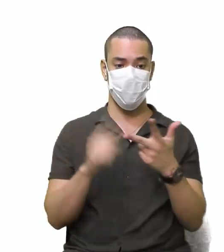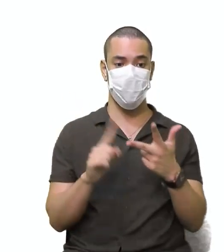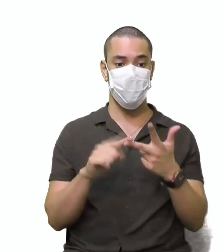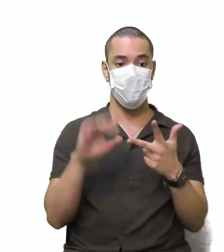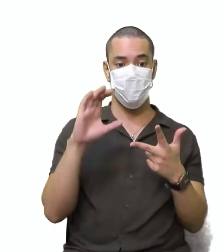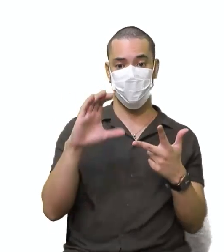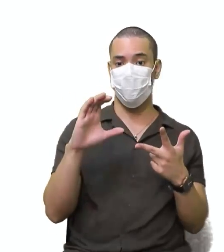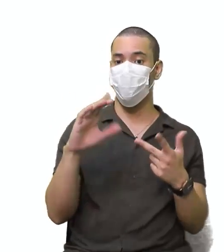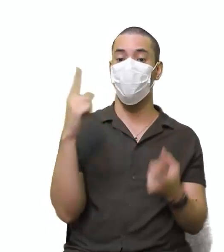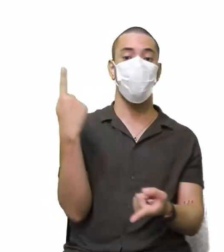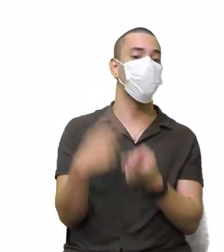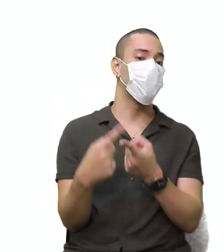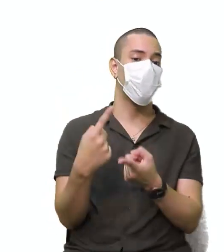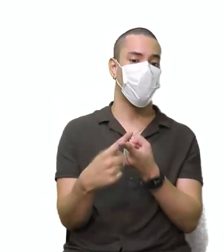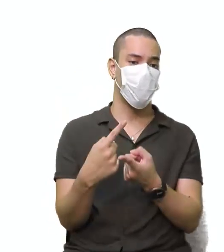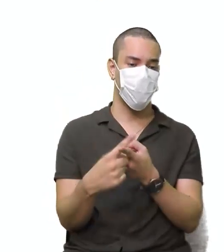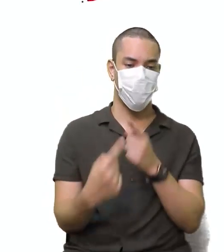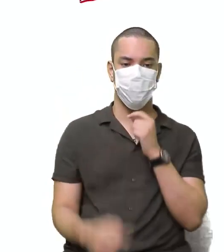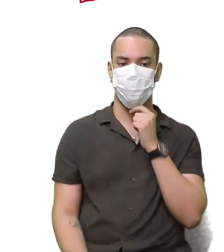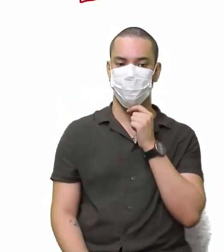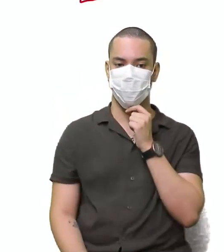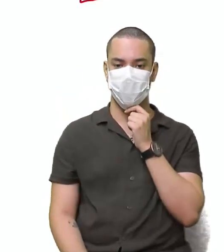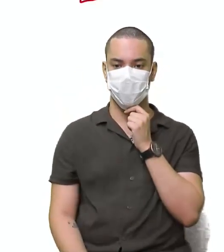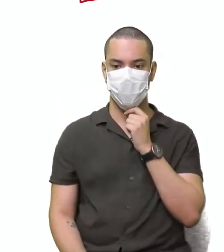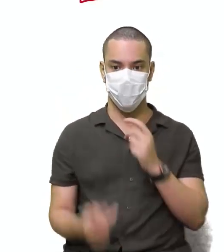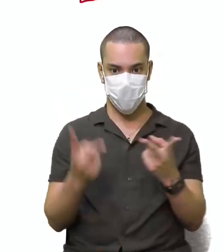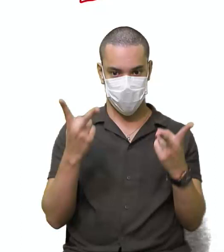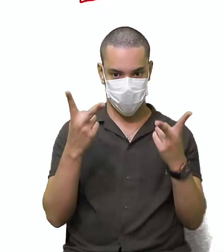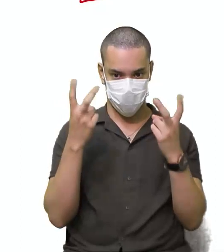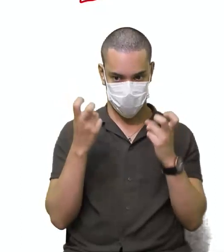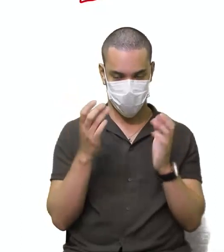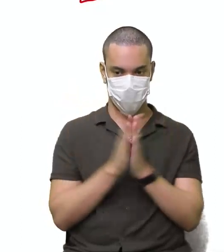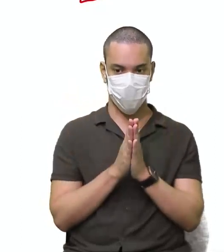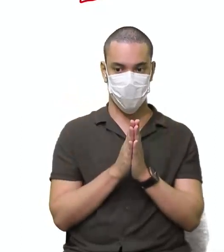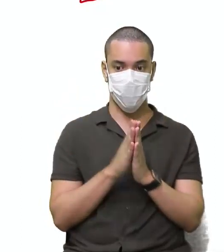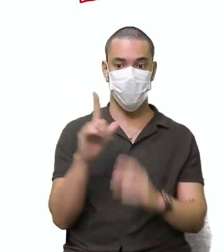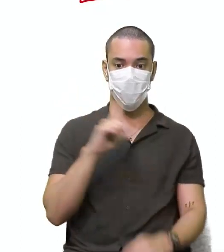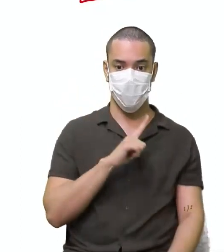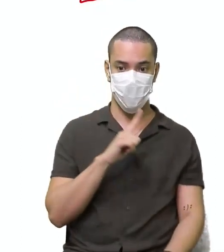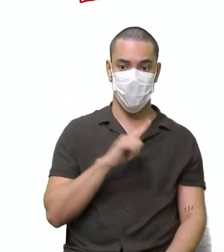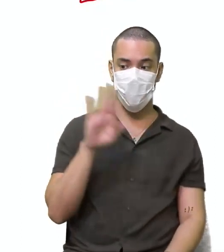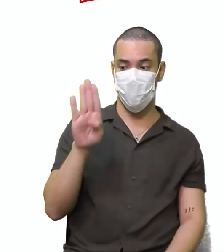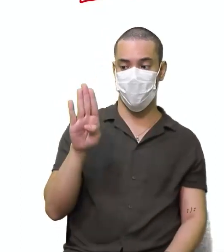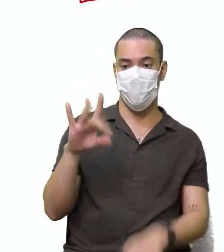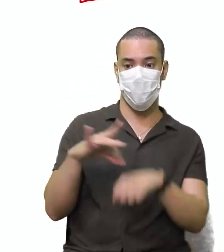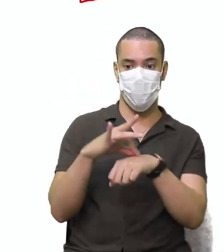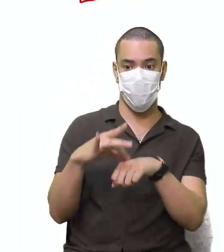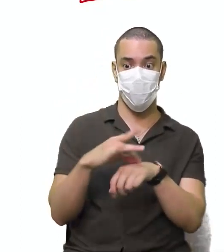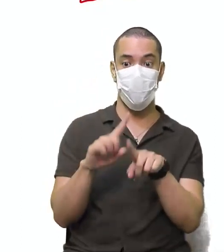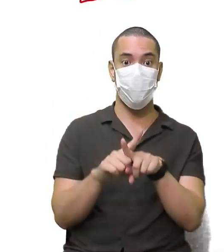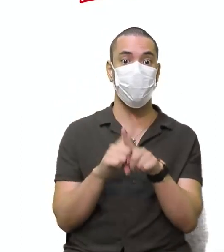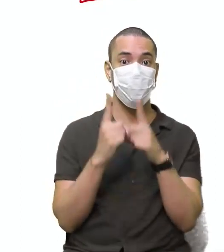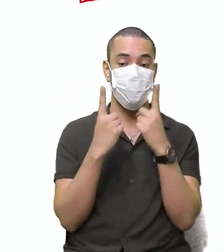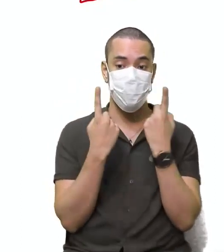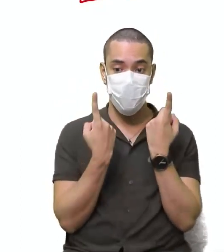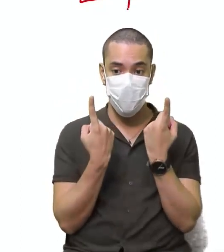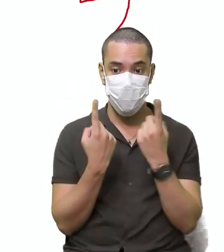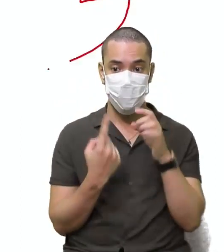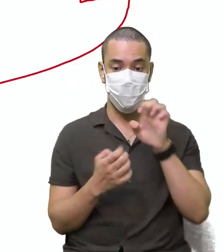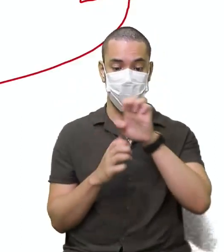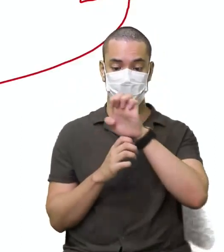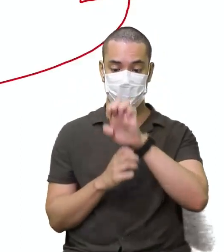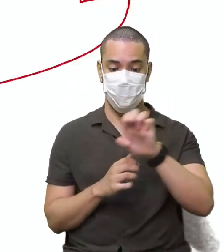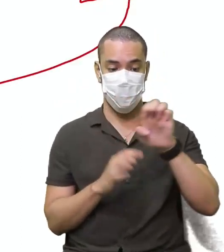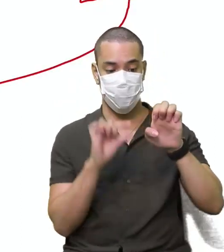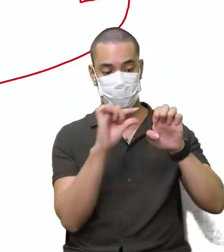quê, pessoal? Ó, aqui, a gente tem o Bzão, que indica o preto, porém, Ezinho, olha